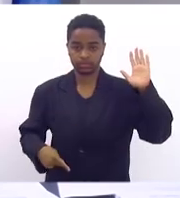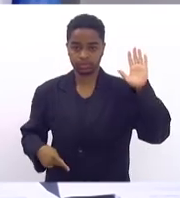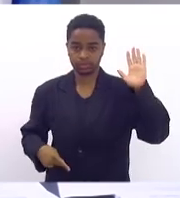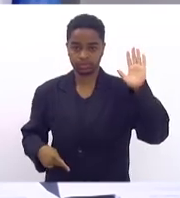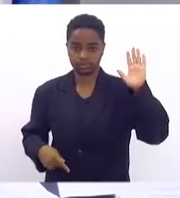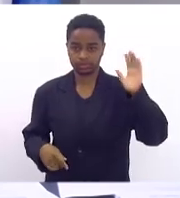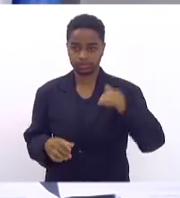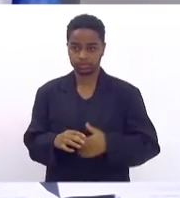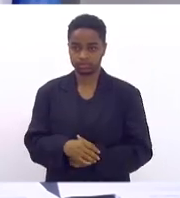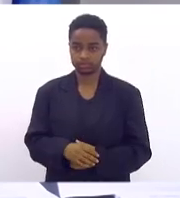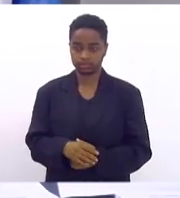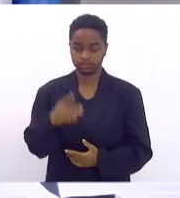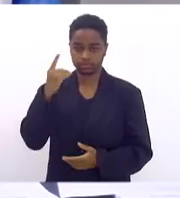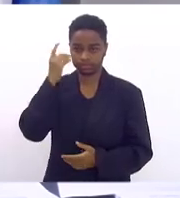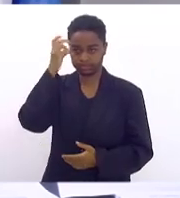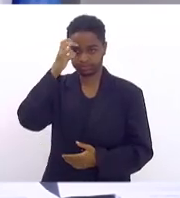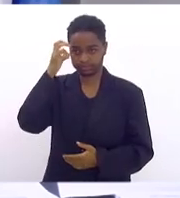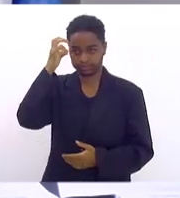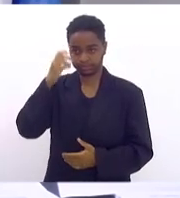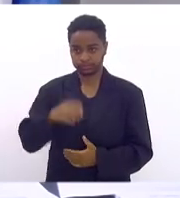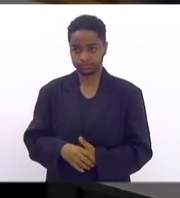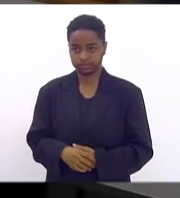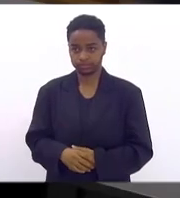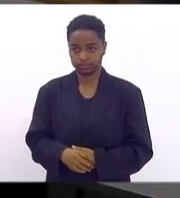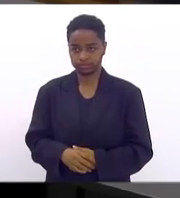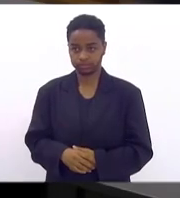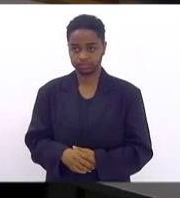não, deputada Verônica.